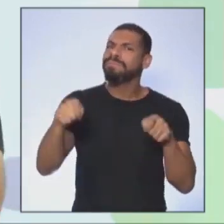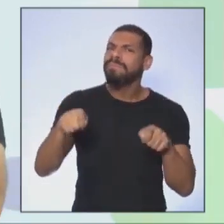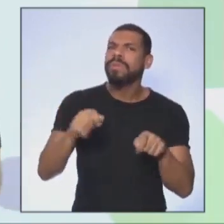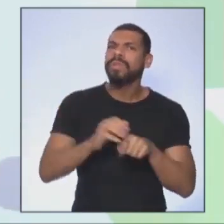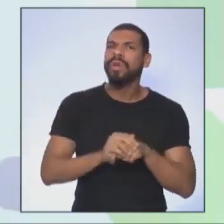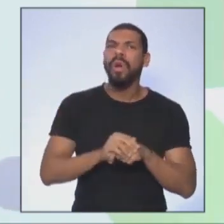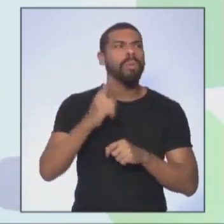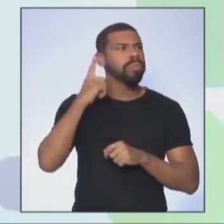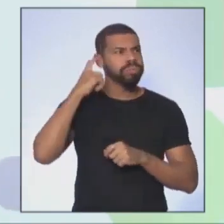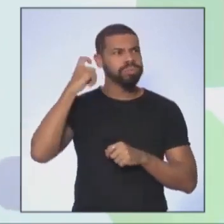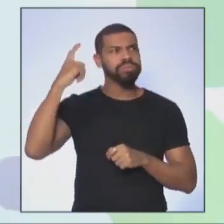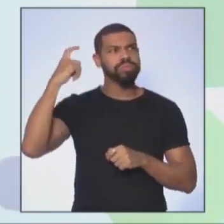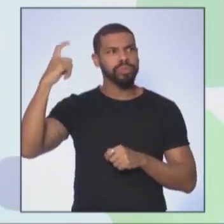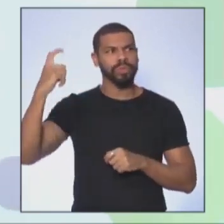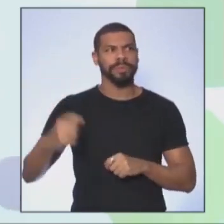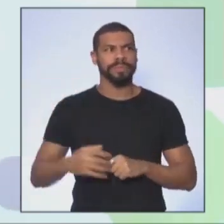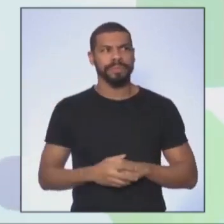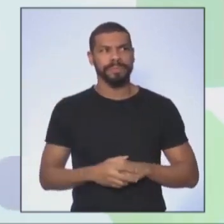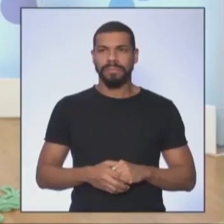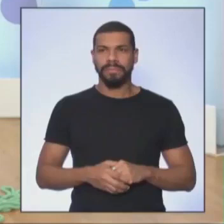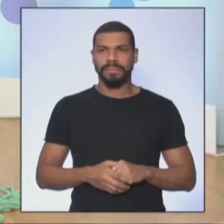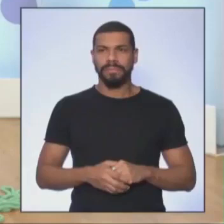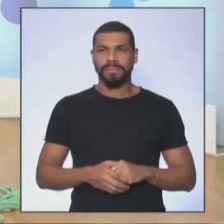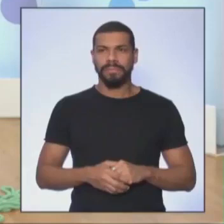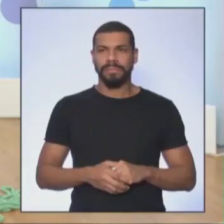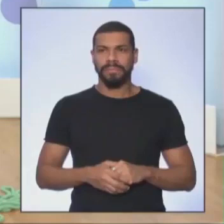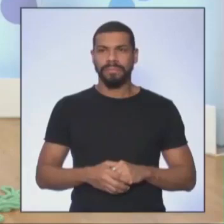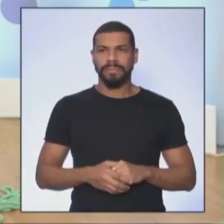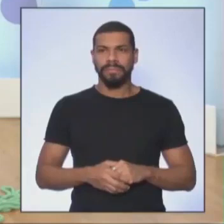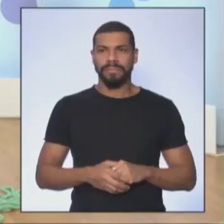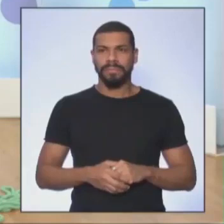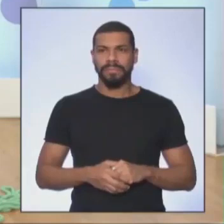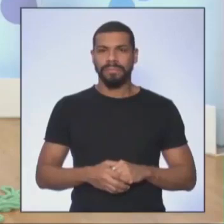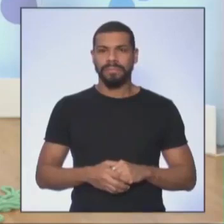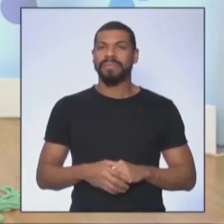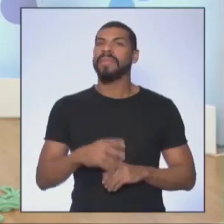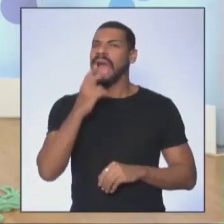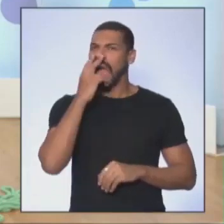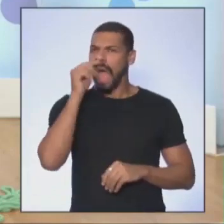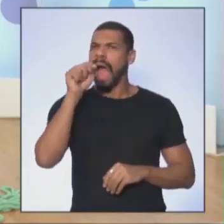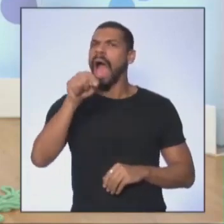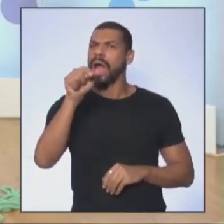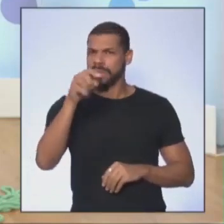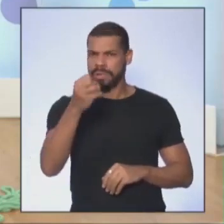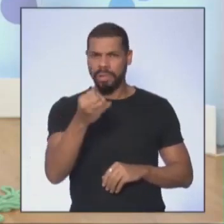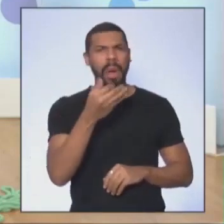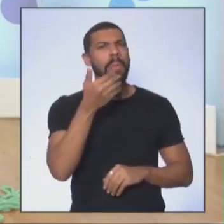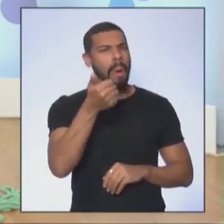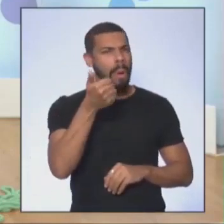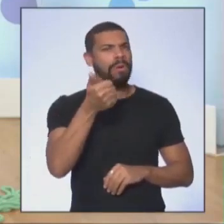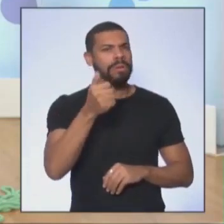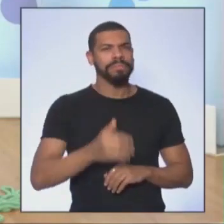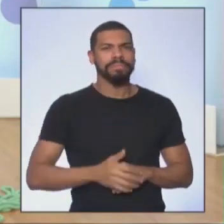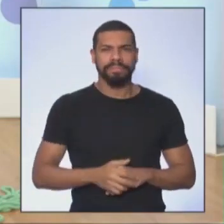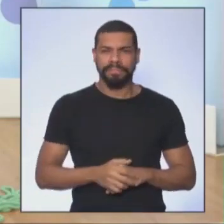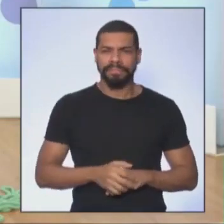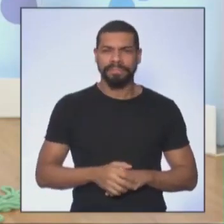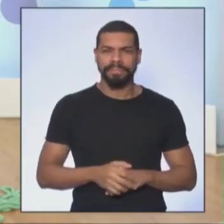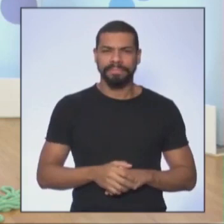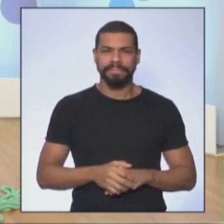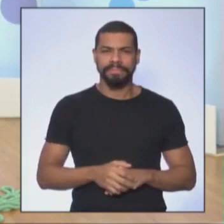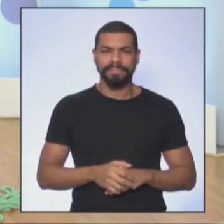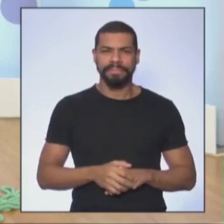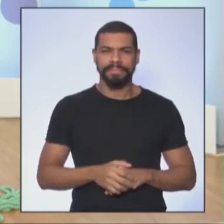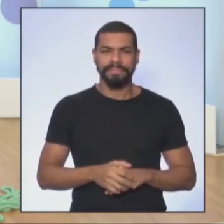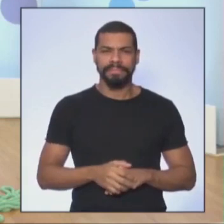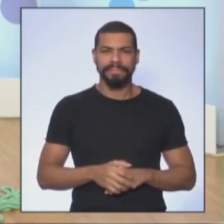e a descrição da onda sonora. Acho que essa daqui é boa, Essa que é estão boa, hein? passando. Deixa só